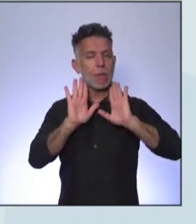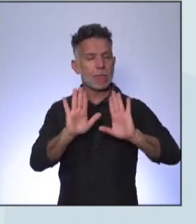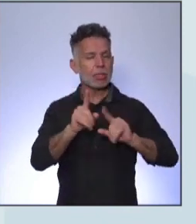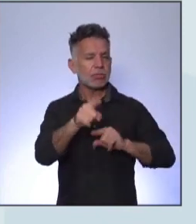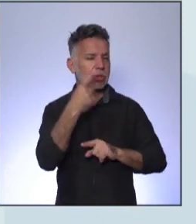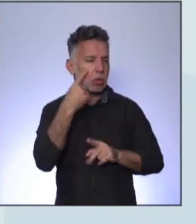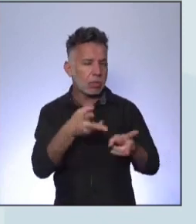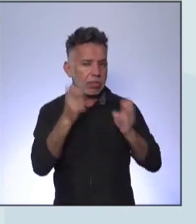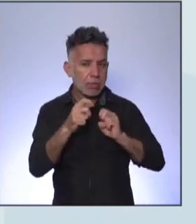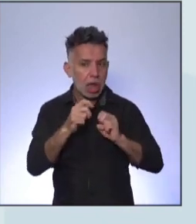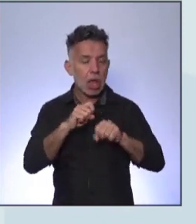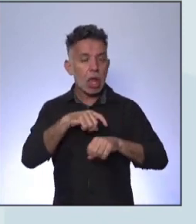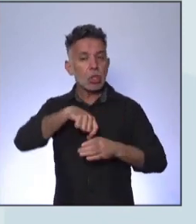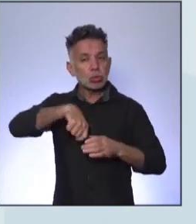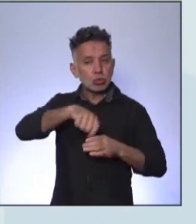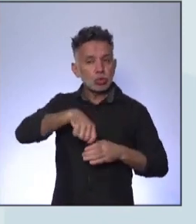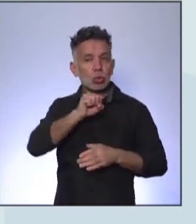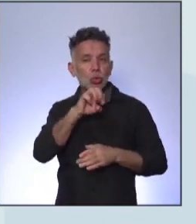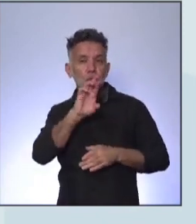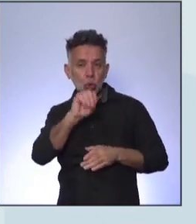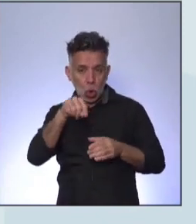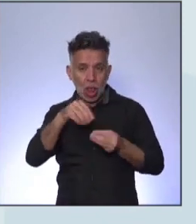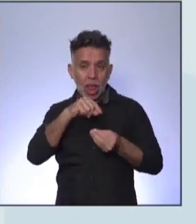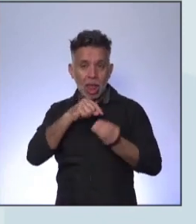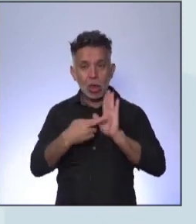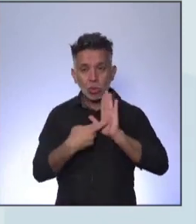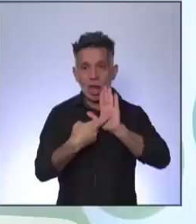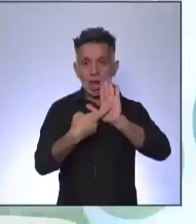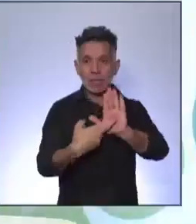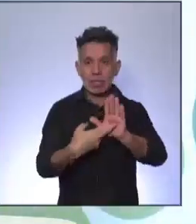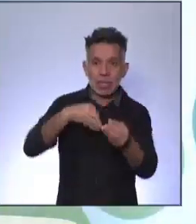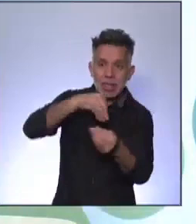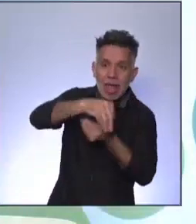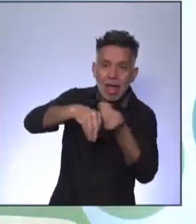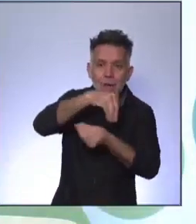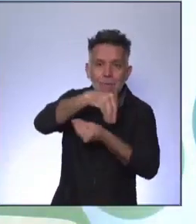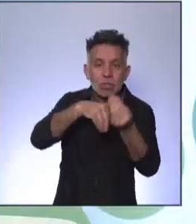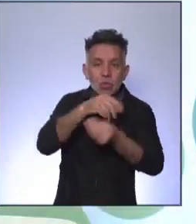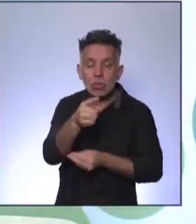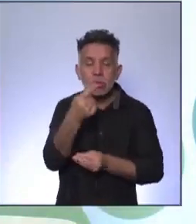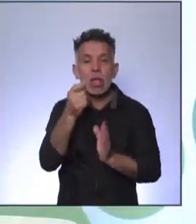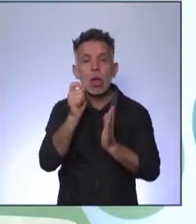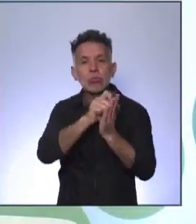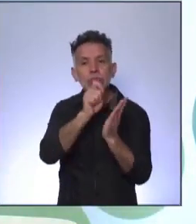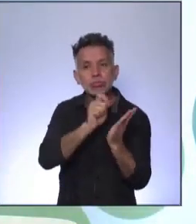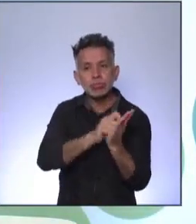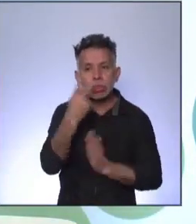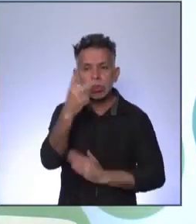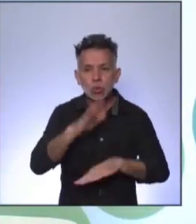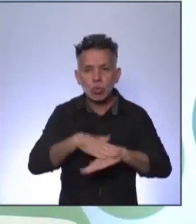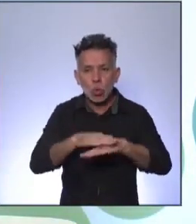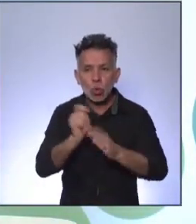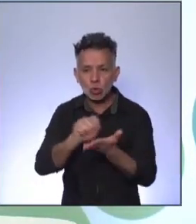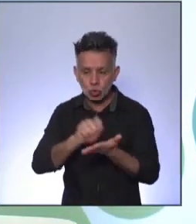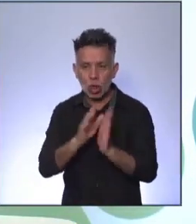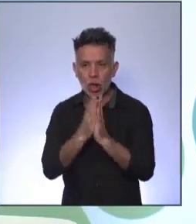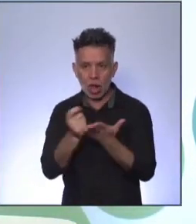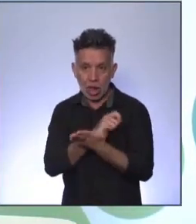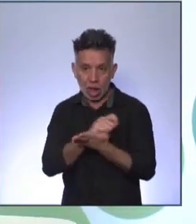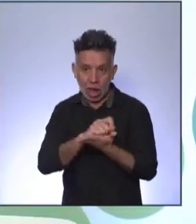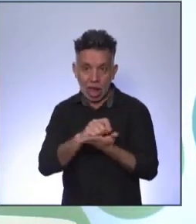soro caseiro é o que vai representar a mistura. Então, nas anotações de vocês, já coloquem ali que a mistura, e